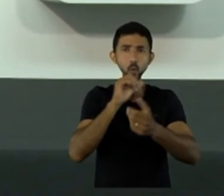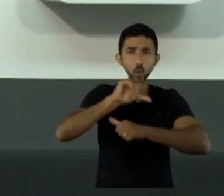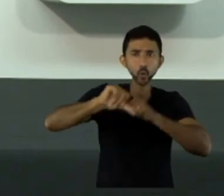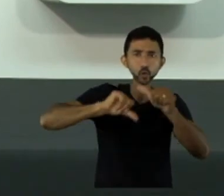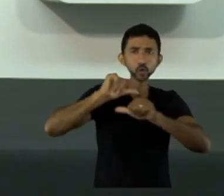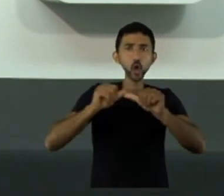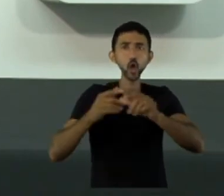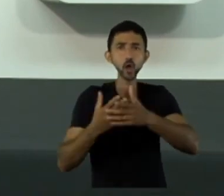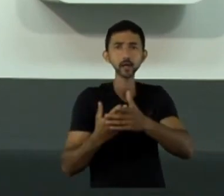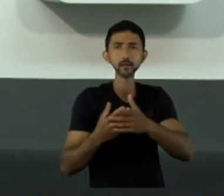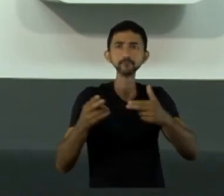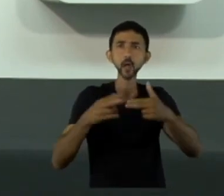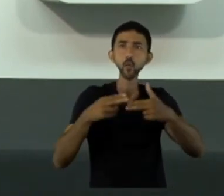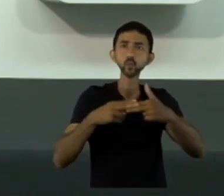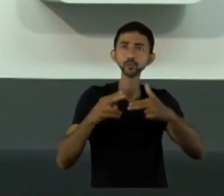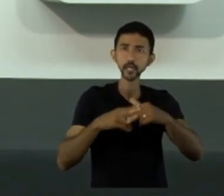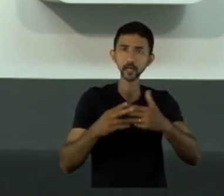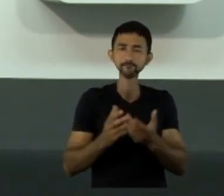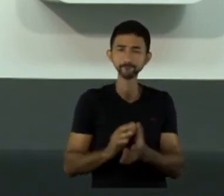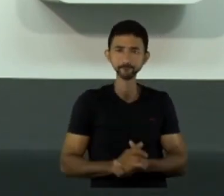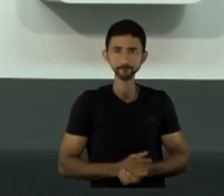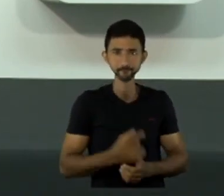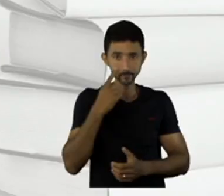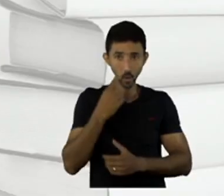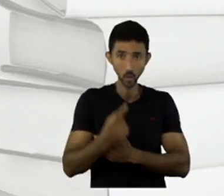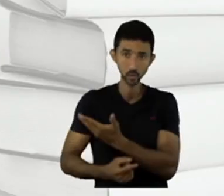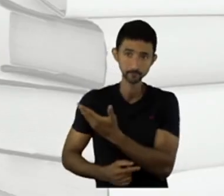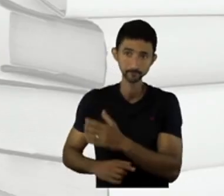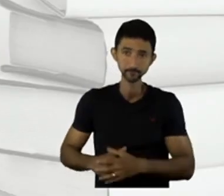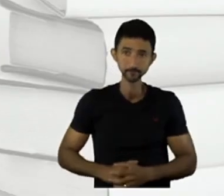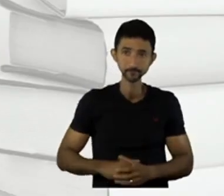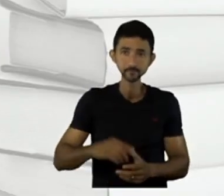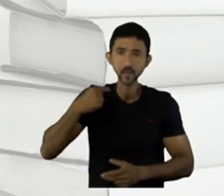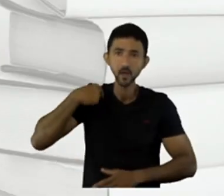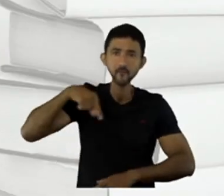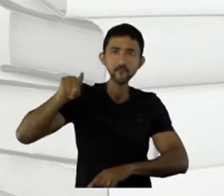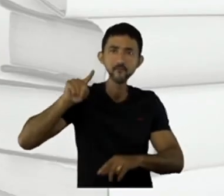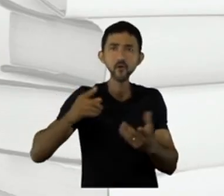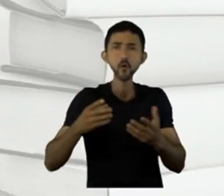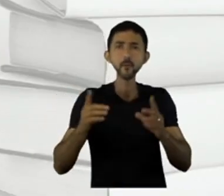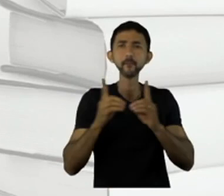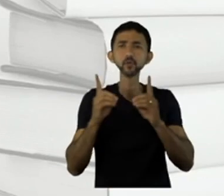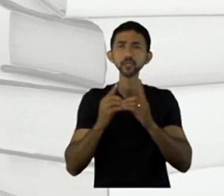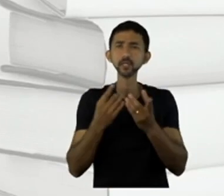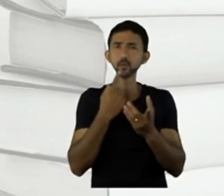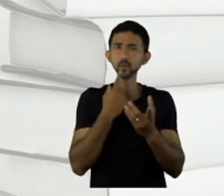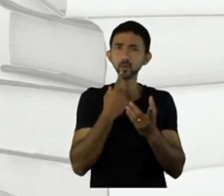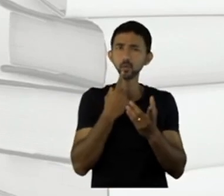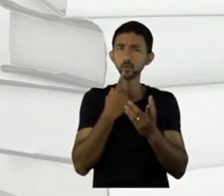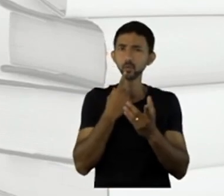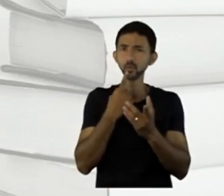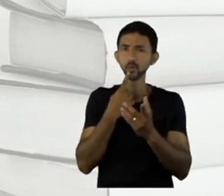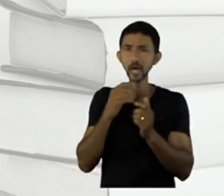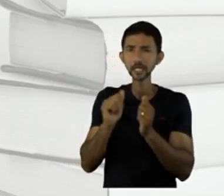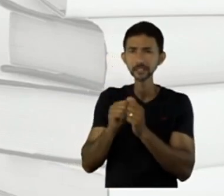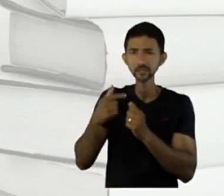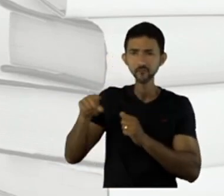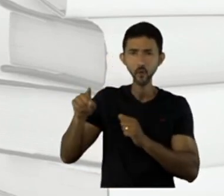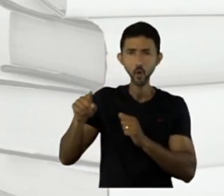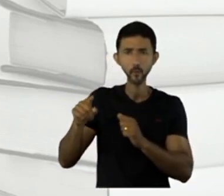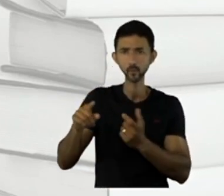substitua como se fosse utilizar o agente. Fomos a Mosqueiro. A gente pode falar isso? A gente fomos a